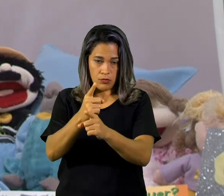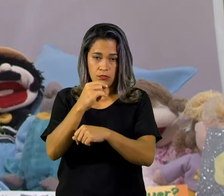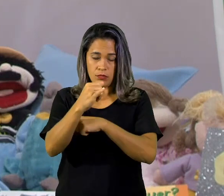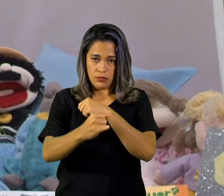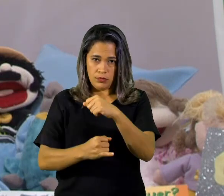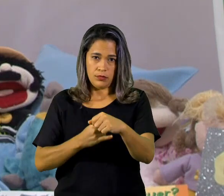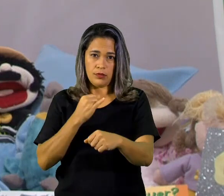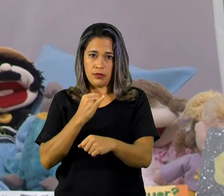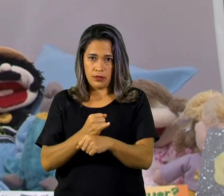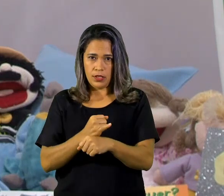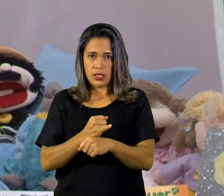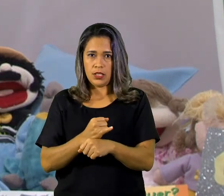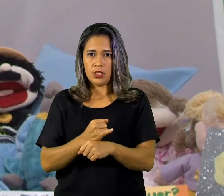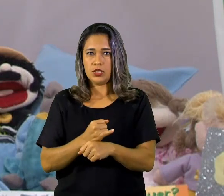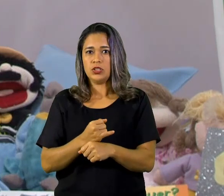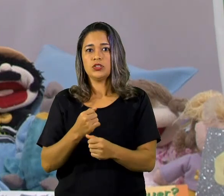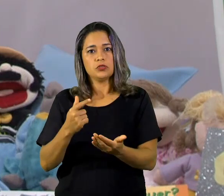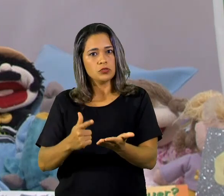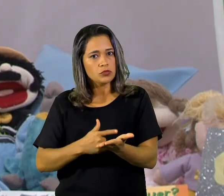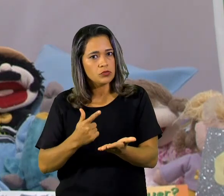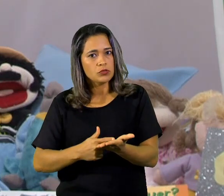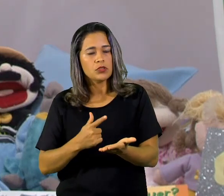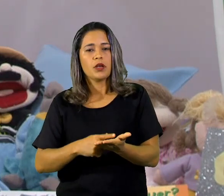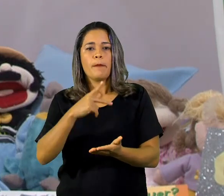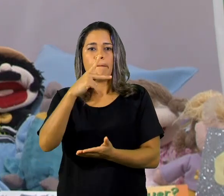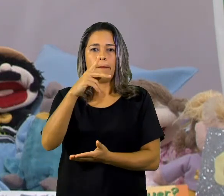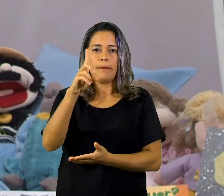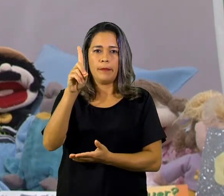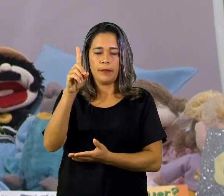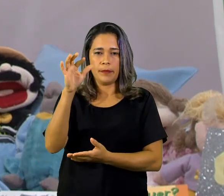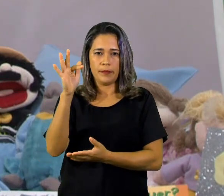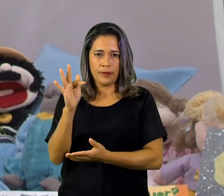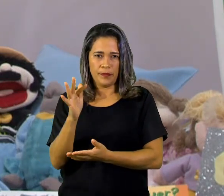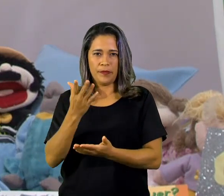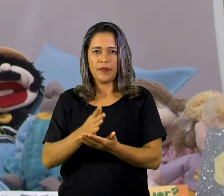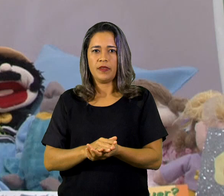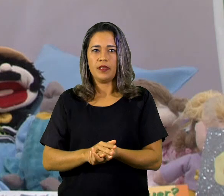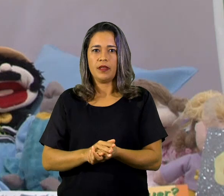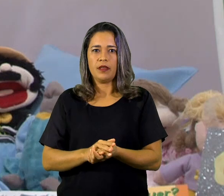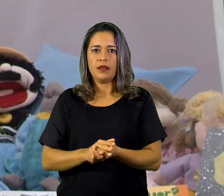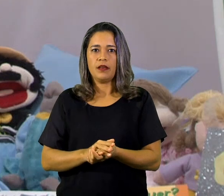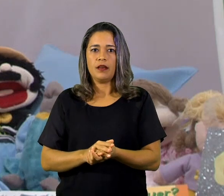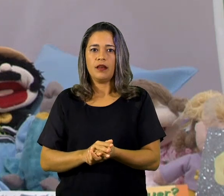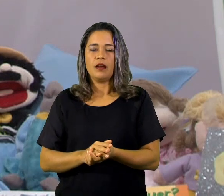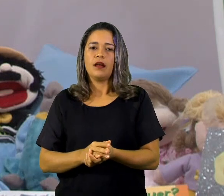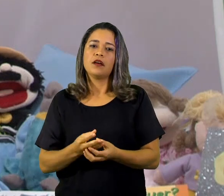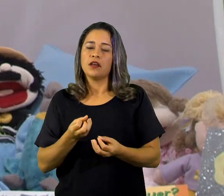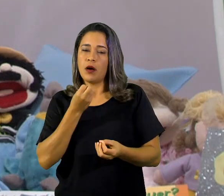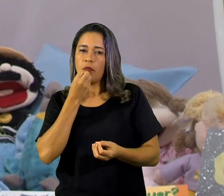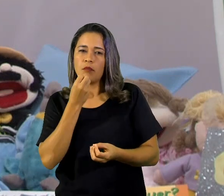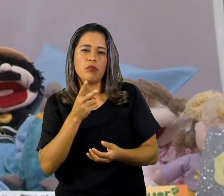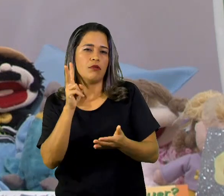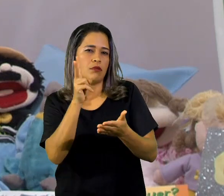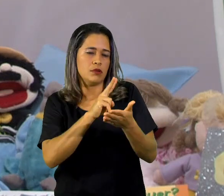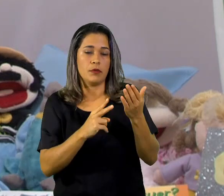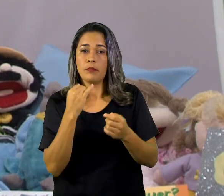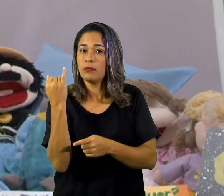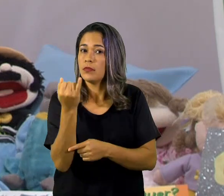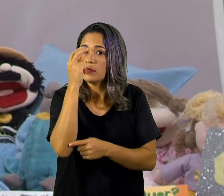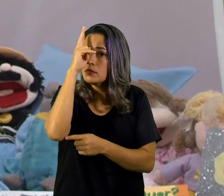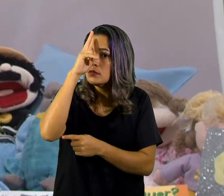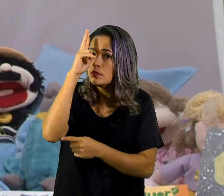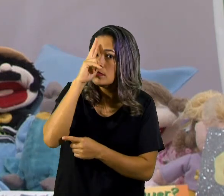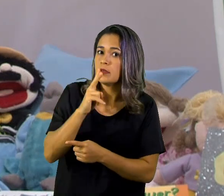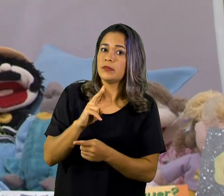por exemplo, algum livro em PDF que traga uma boa leitura. Importante lembrar que essa